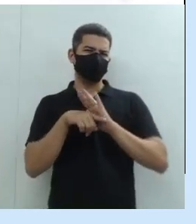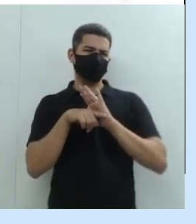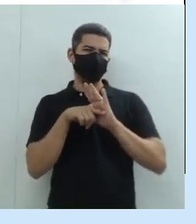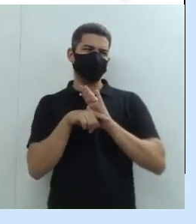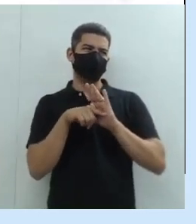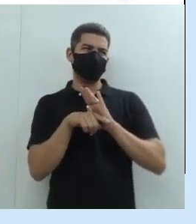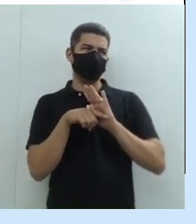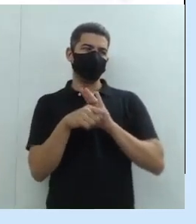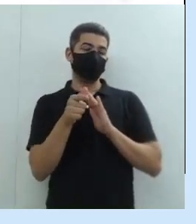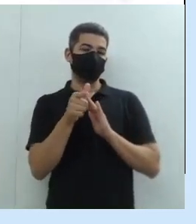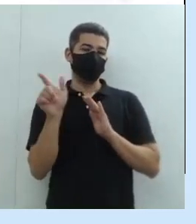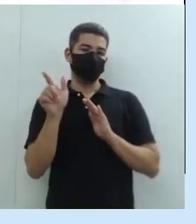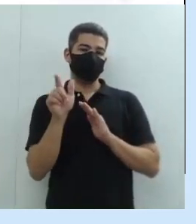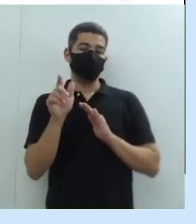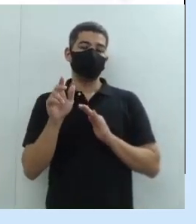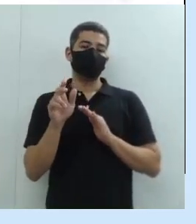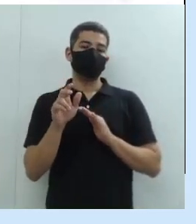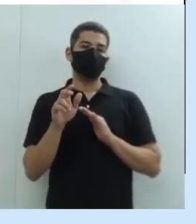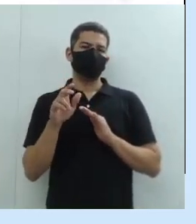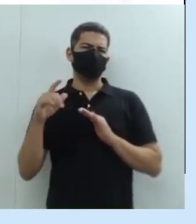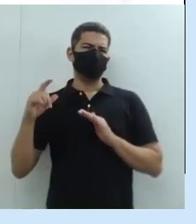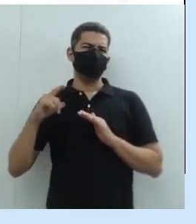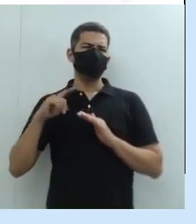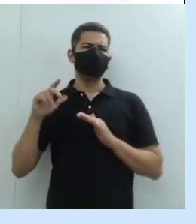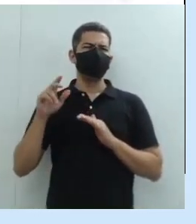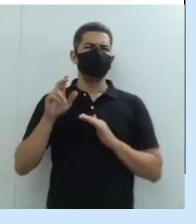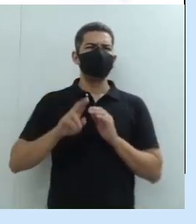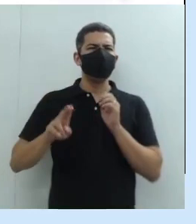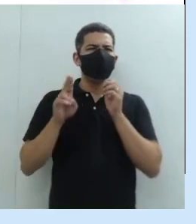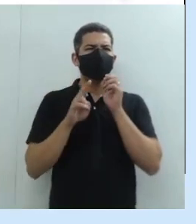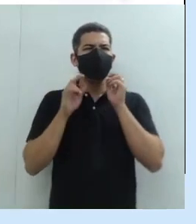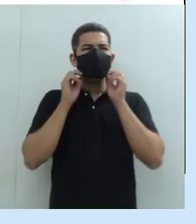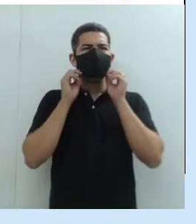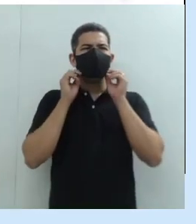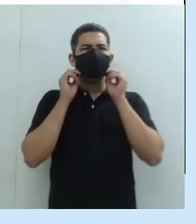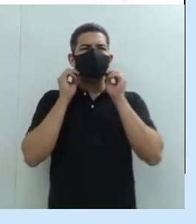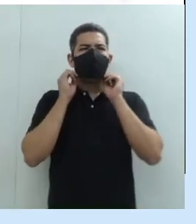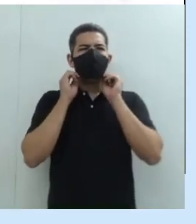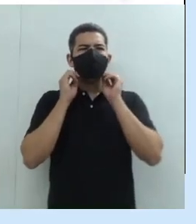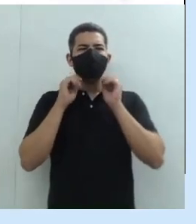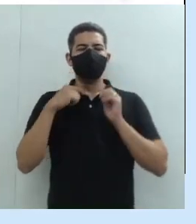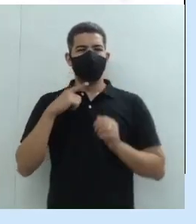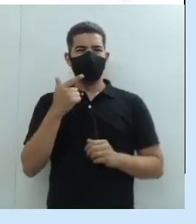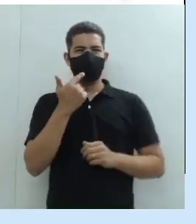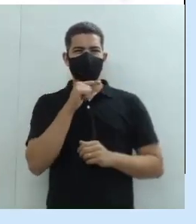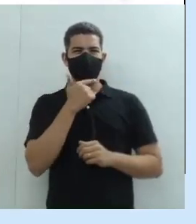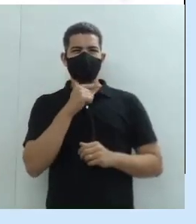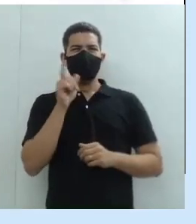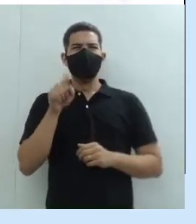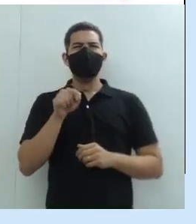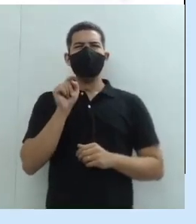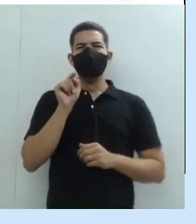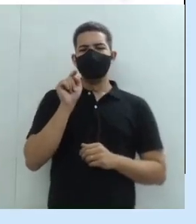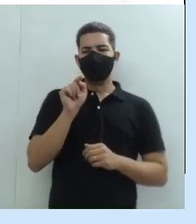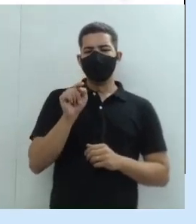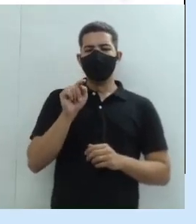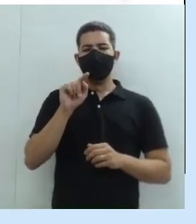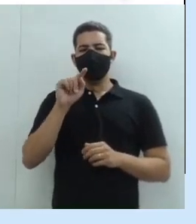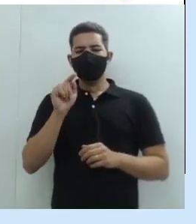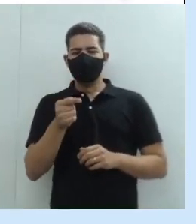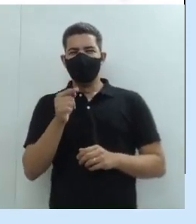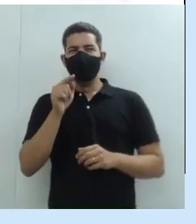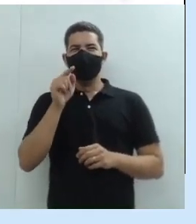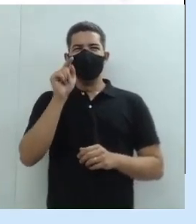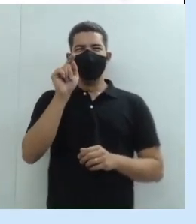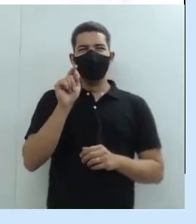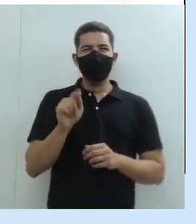pouco outro recurso que é bastante utilizado nos gêneros que trazem humor, que é a pontuação. Vamos ver